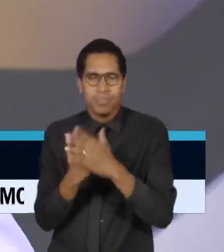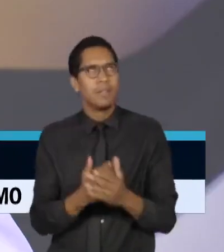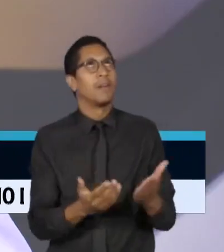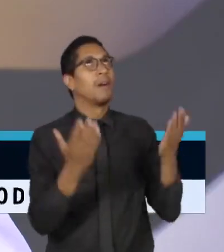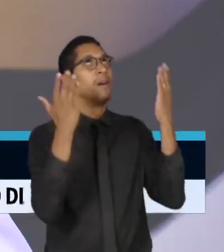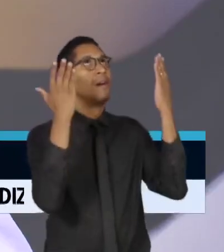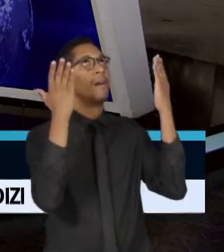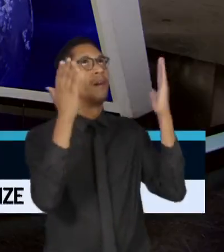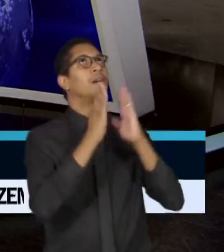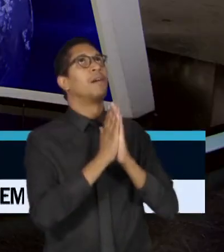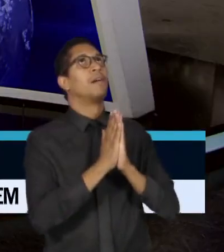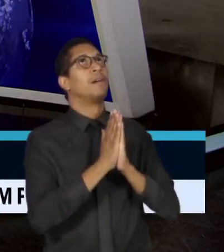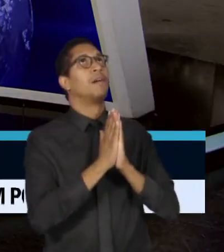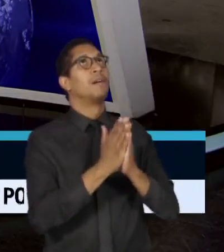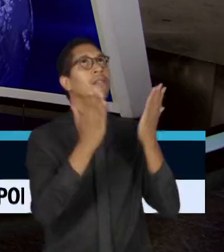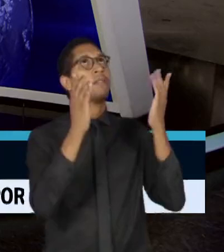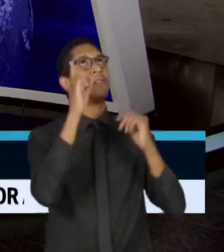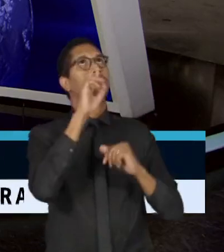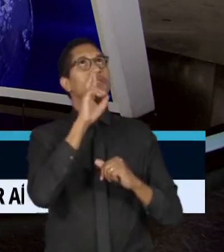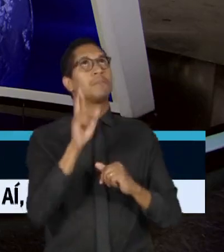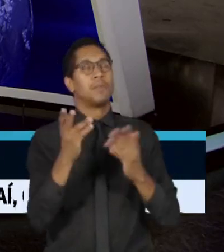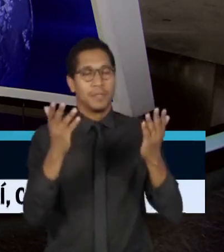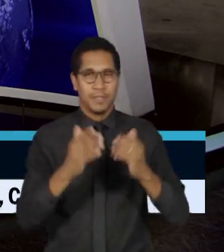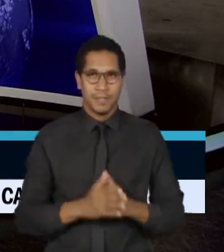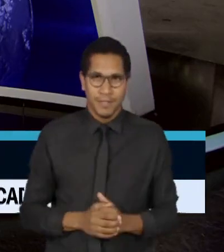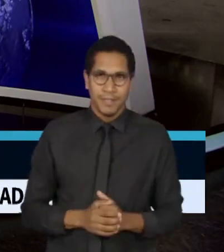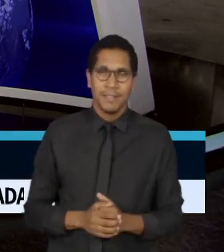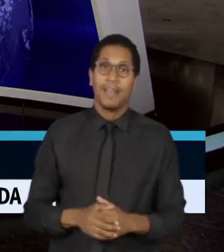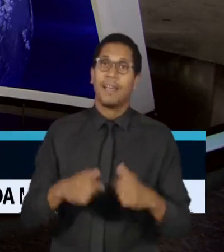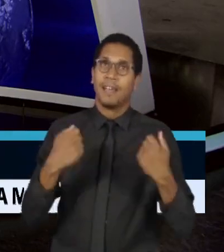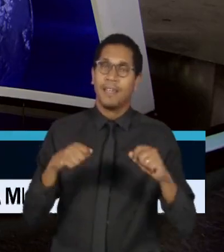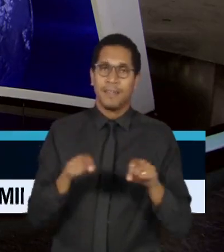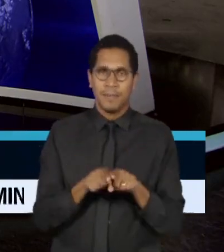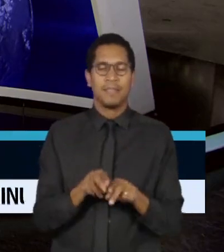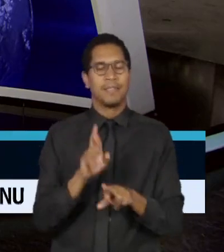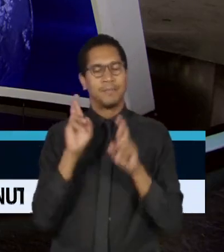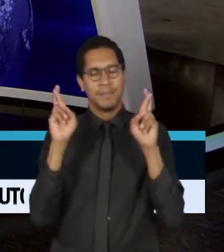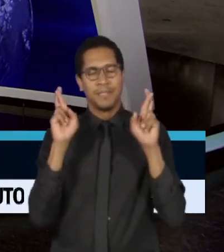ouça. Amém. Só não podemos ficar adiando a esperança, porque o tempo urge.